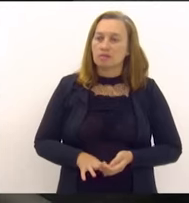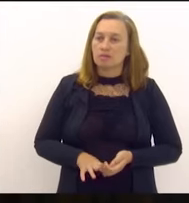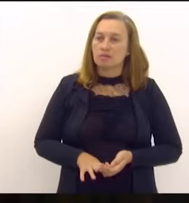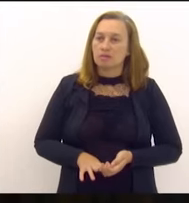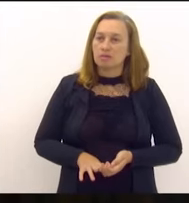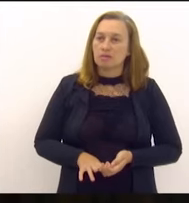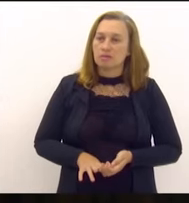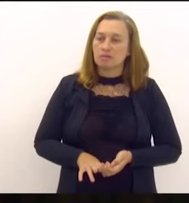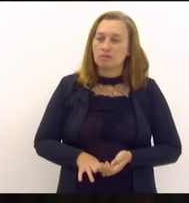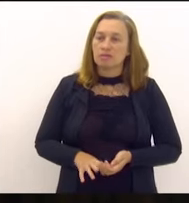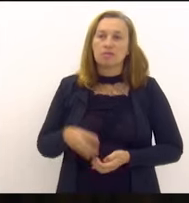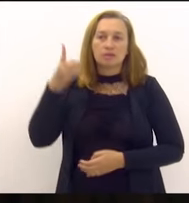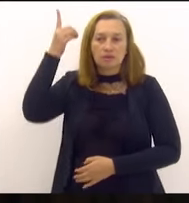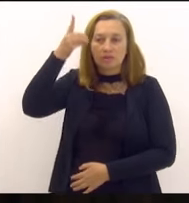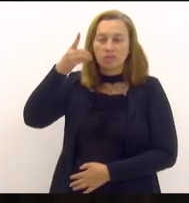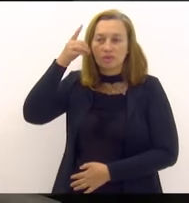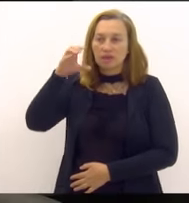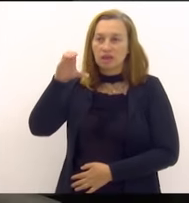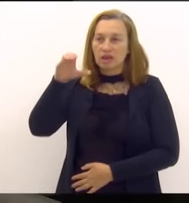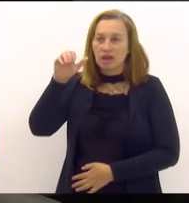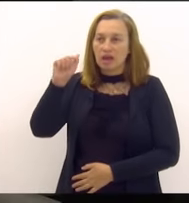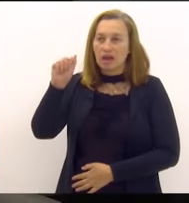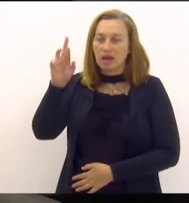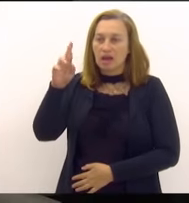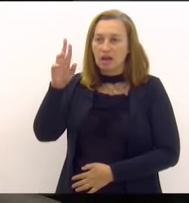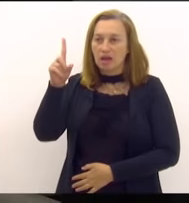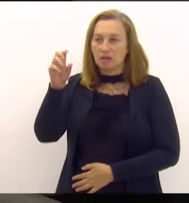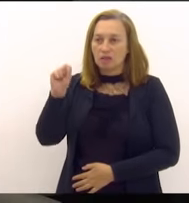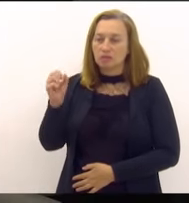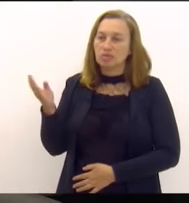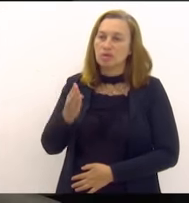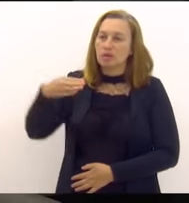Deputado Carlos Macedo.